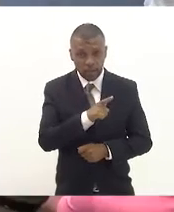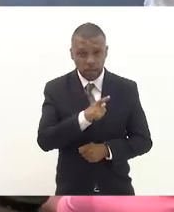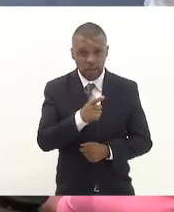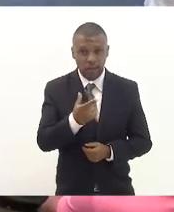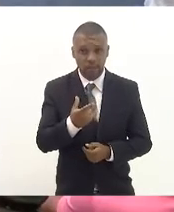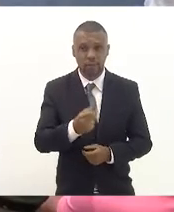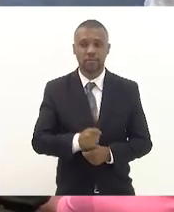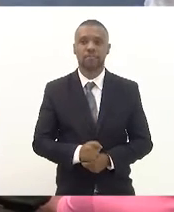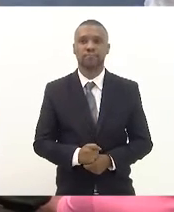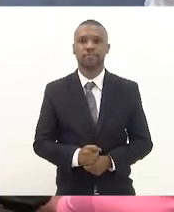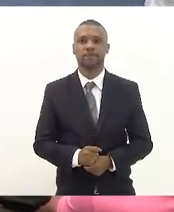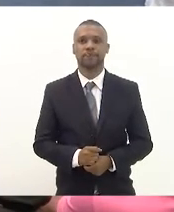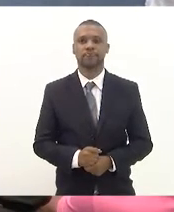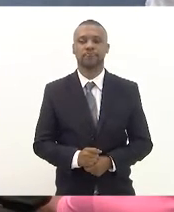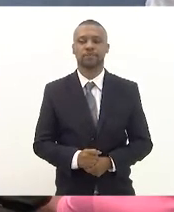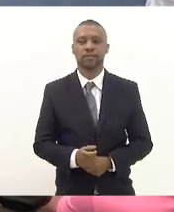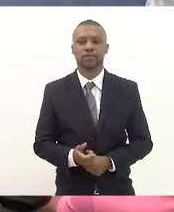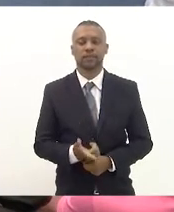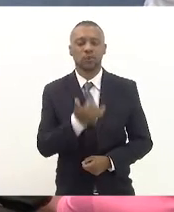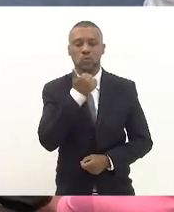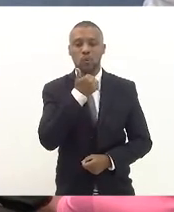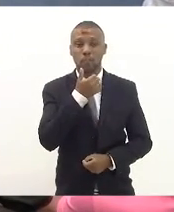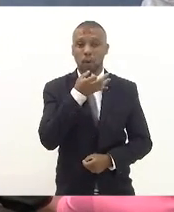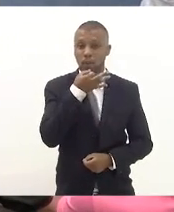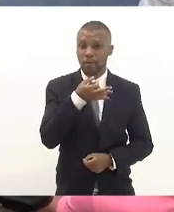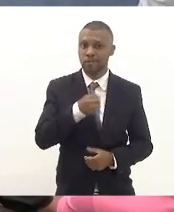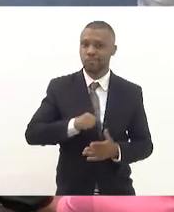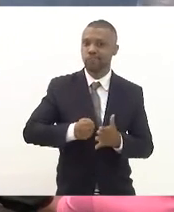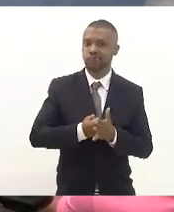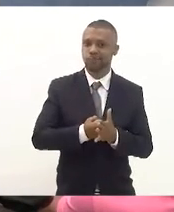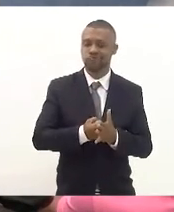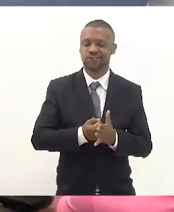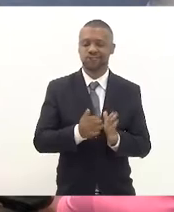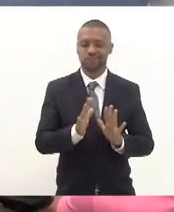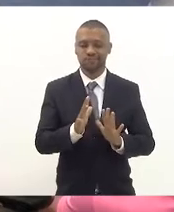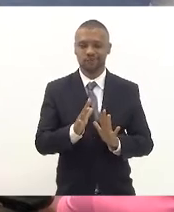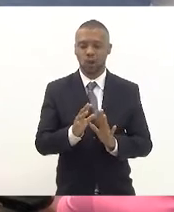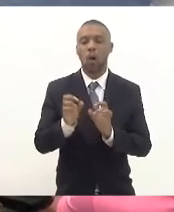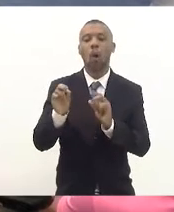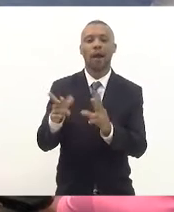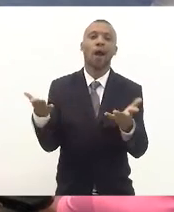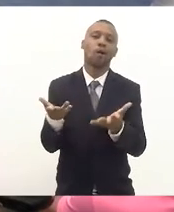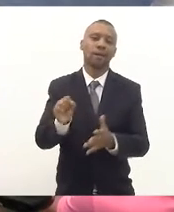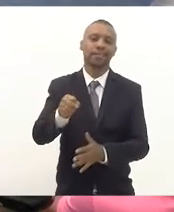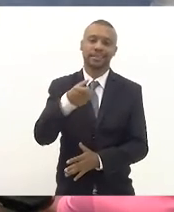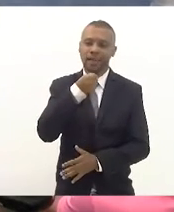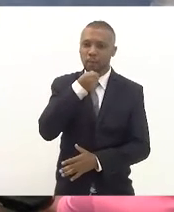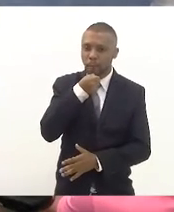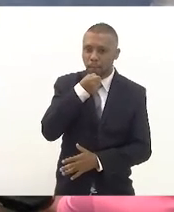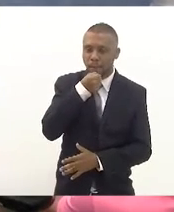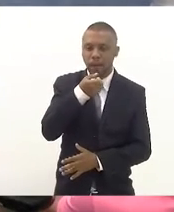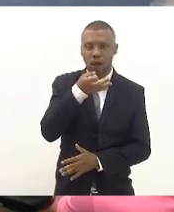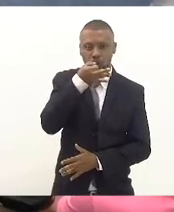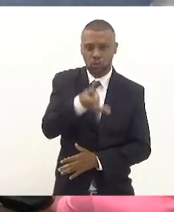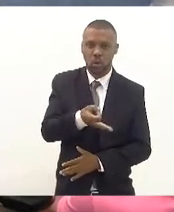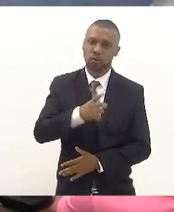e você desligou foi agora sim hein